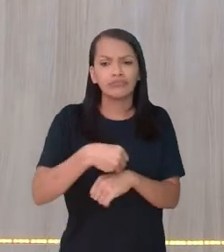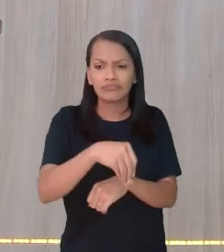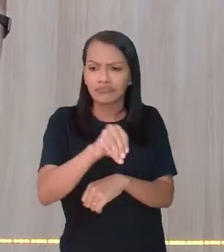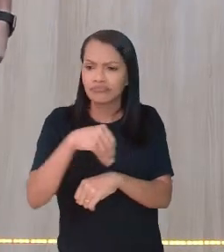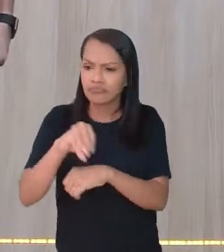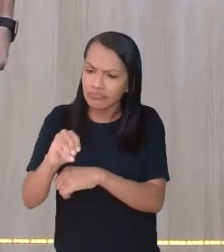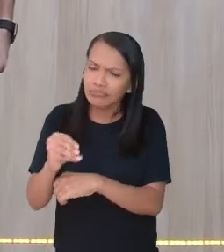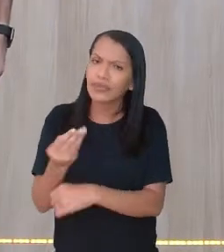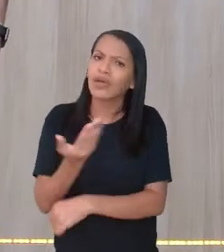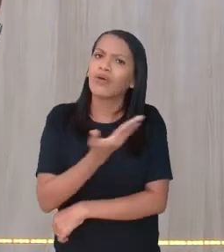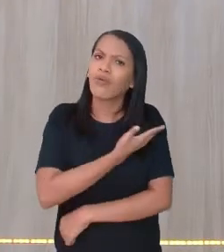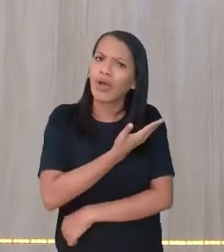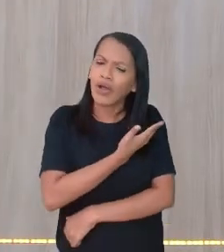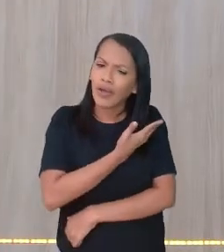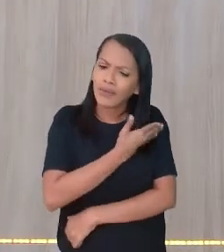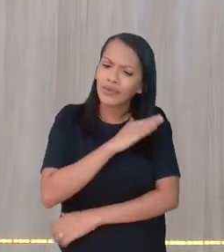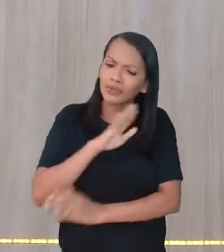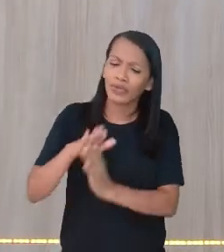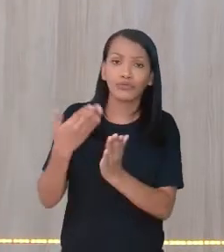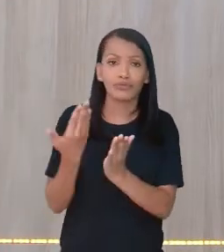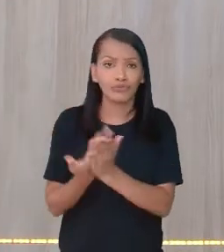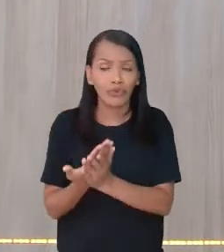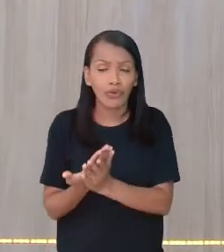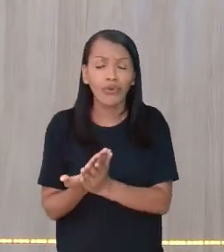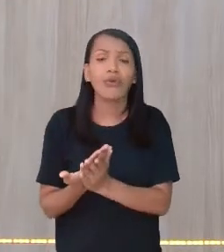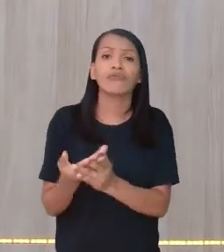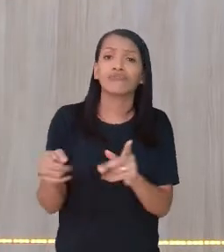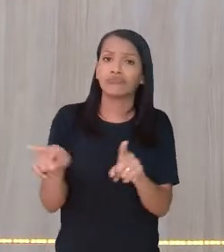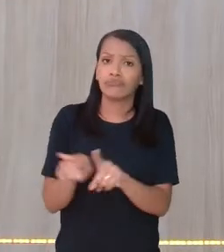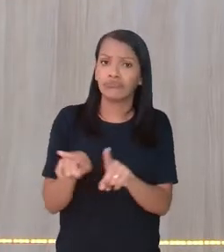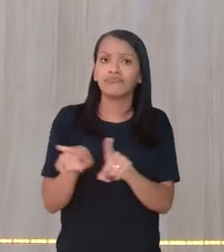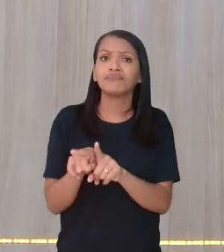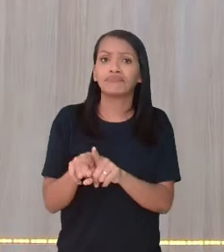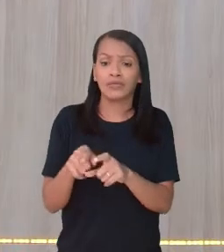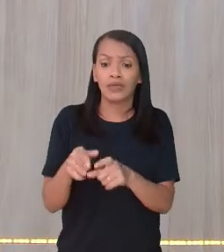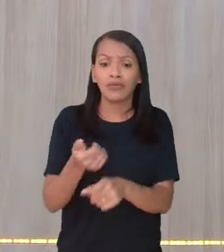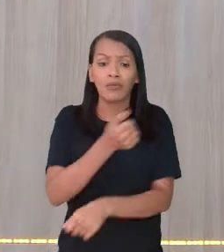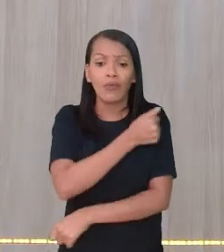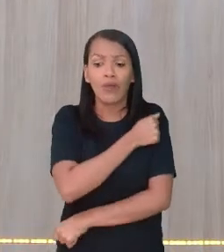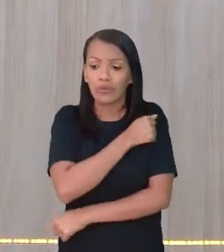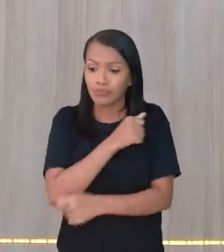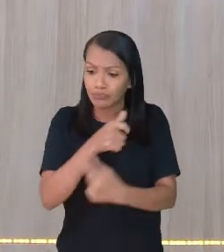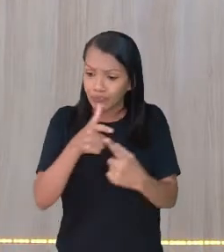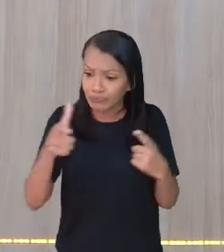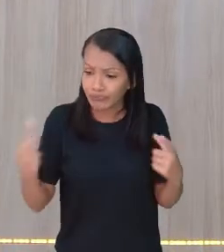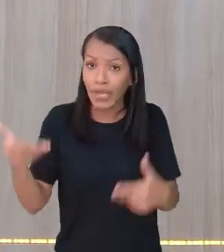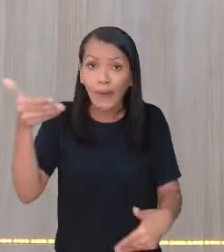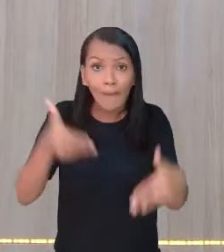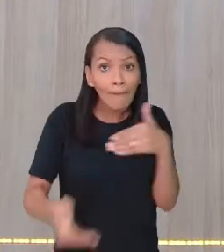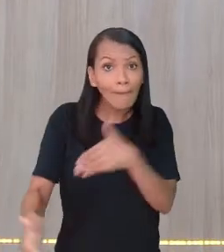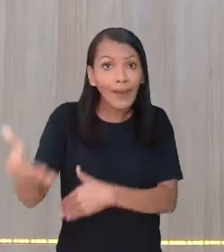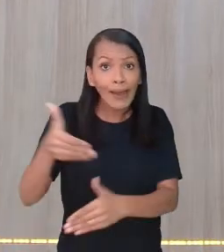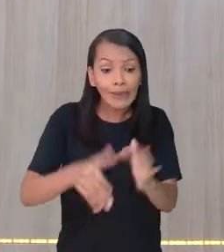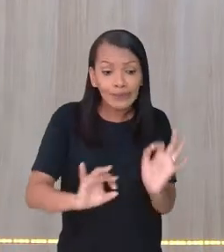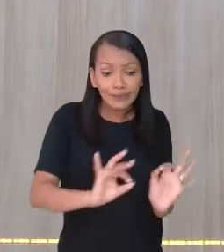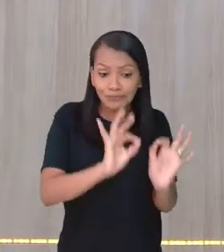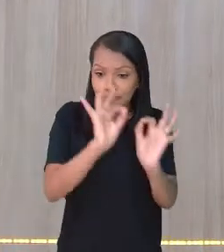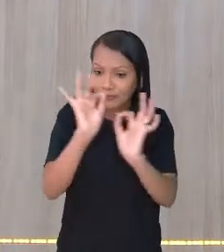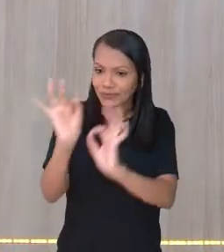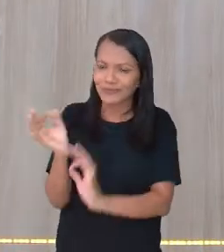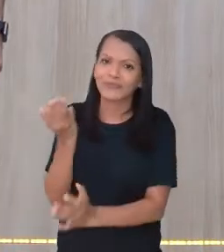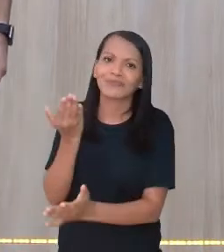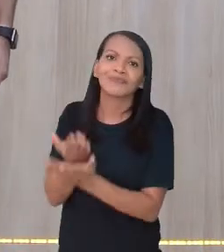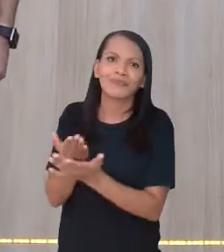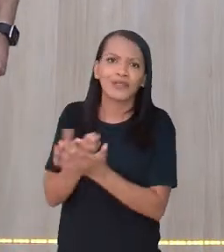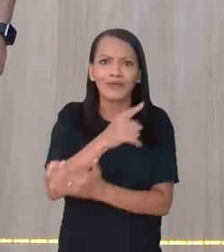com o pessoal da sua escola presencial, tá? Para que a quantidade de alunos aqui venha aumentando a cada dia, certo? Então, como